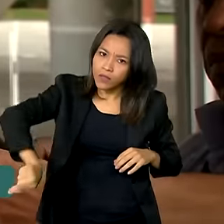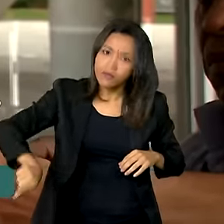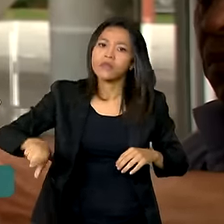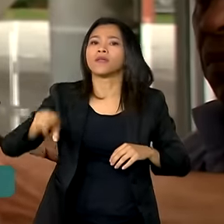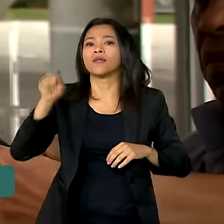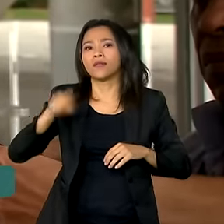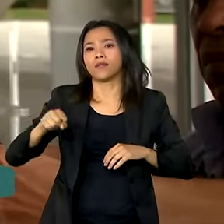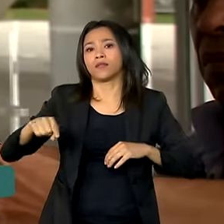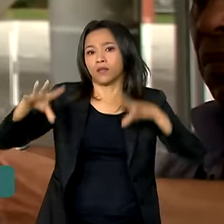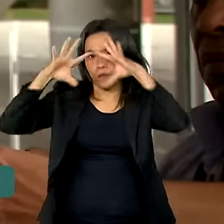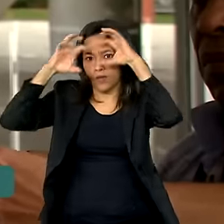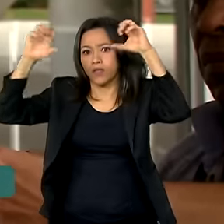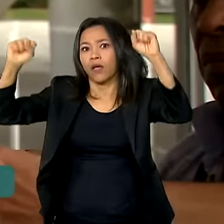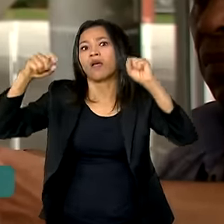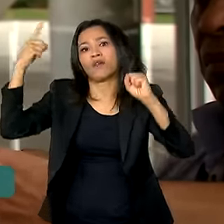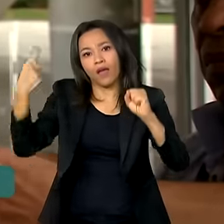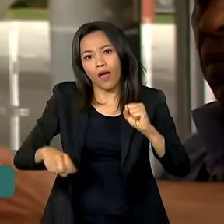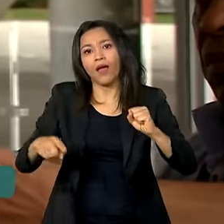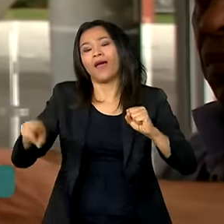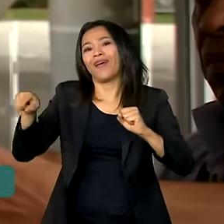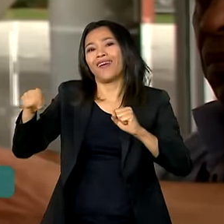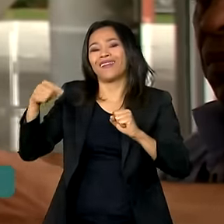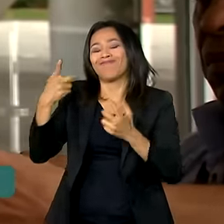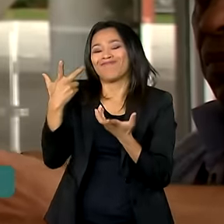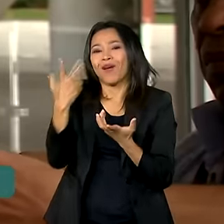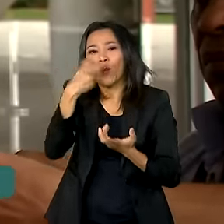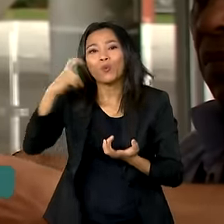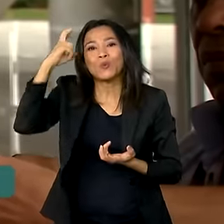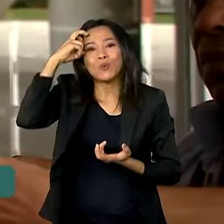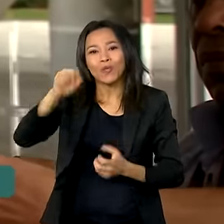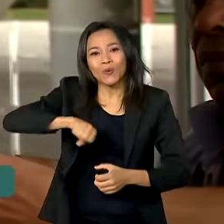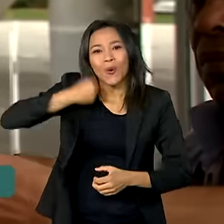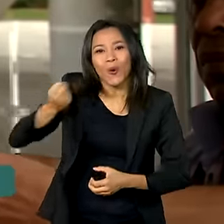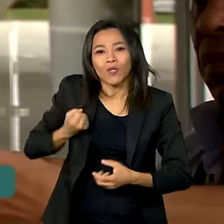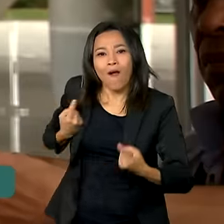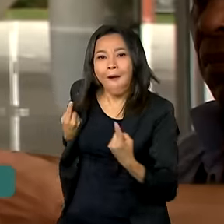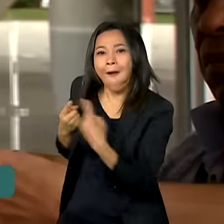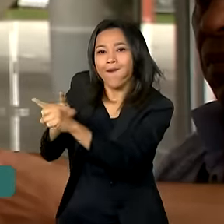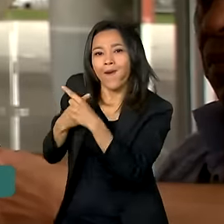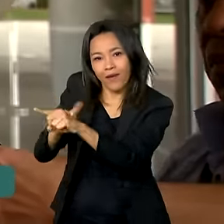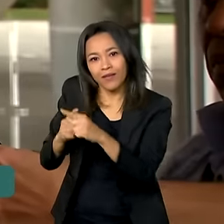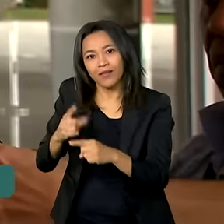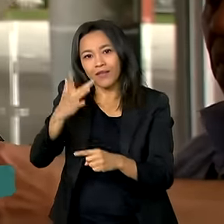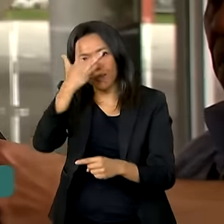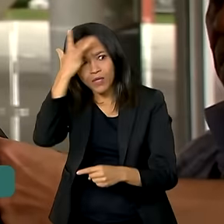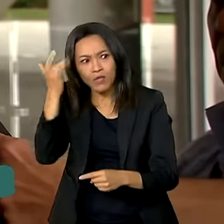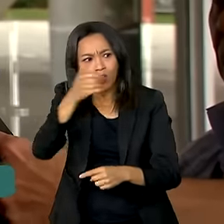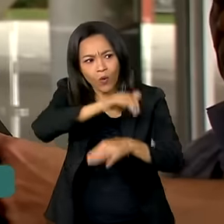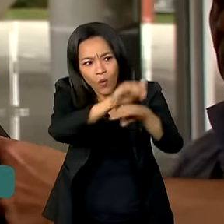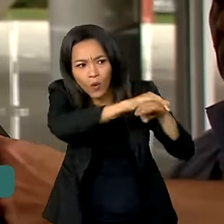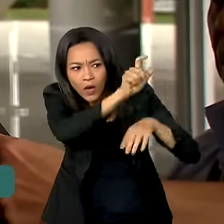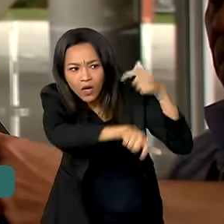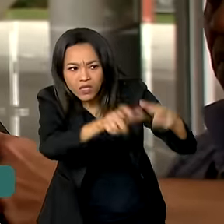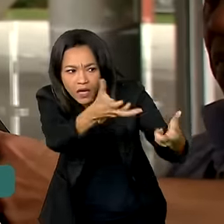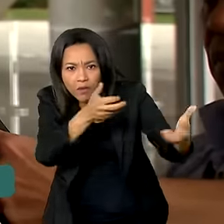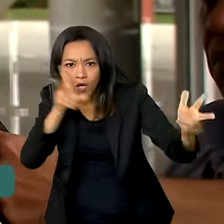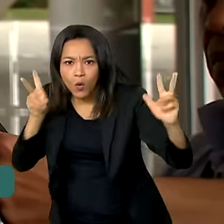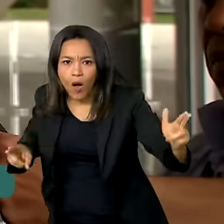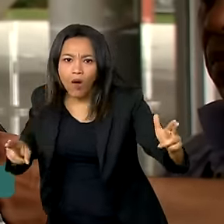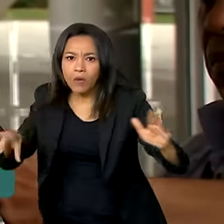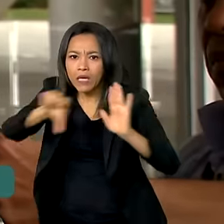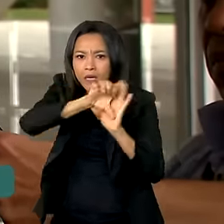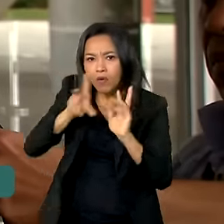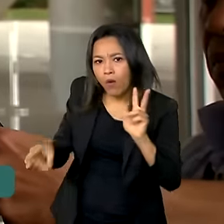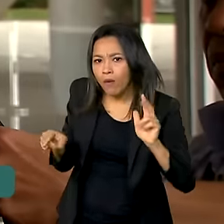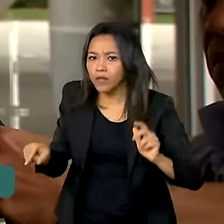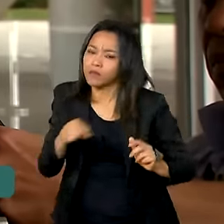que estimula o ódio e que, infelizmente, leva pessoas a cometer crimes como esse. Nós não queremos mais isso. A sociedade